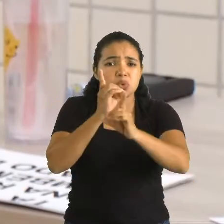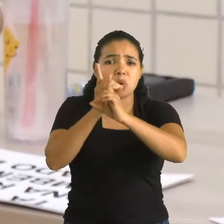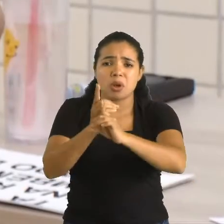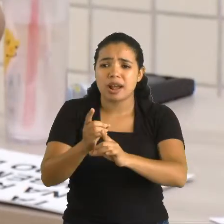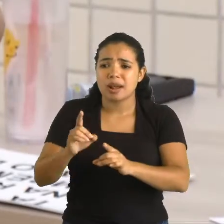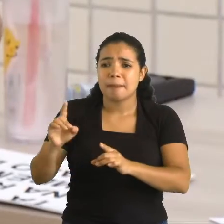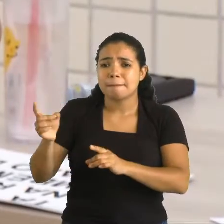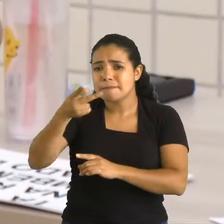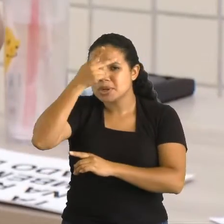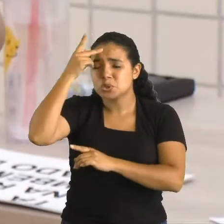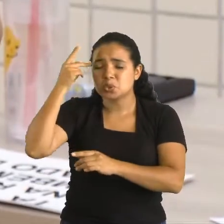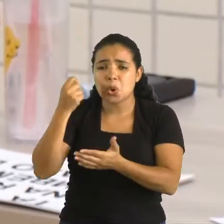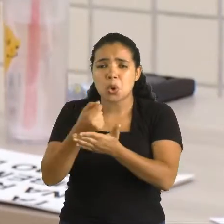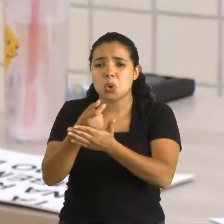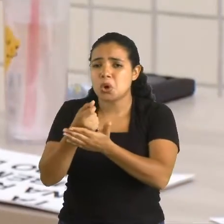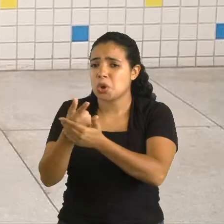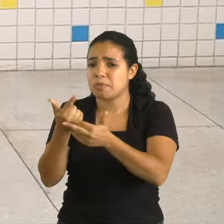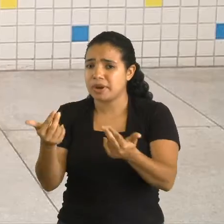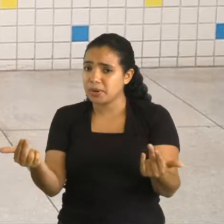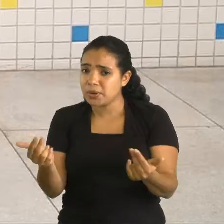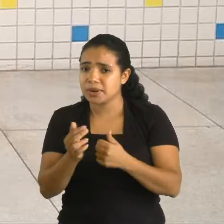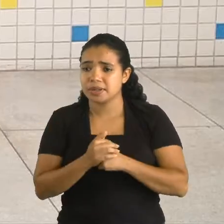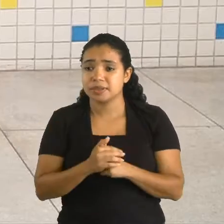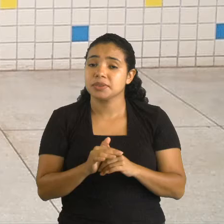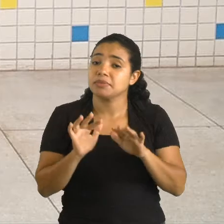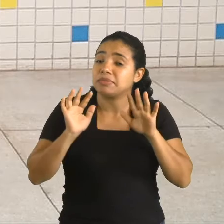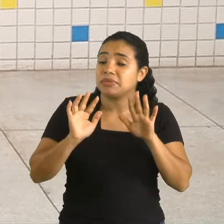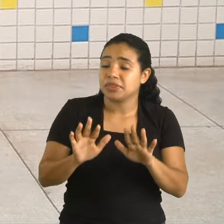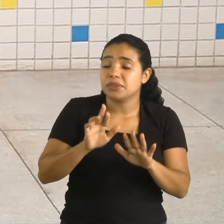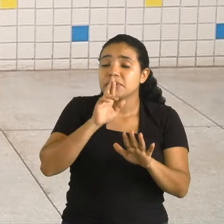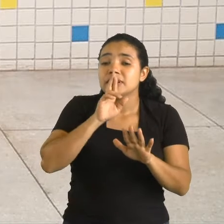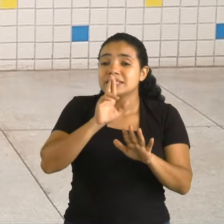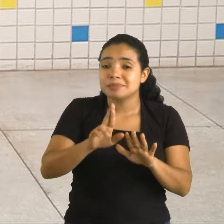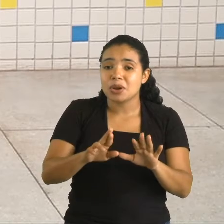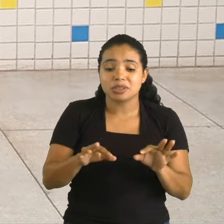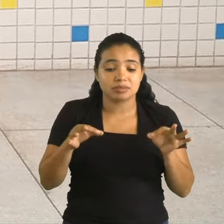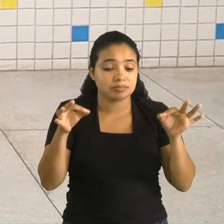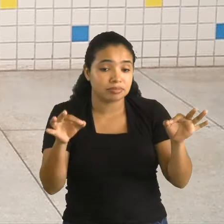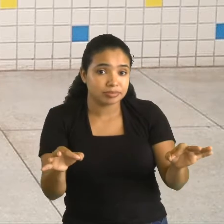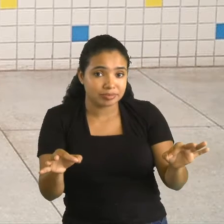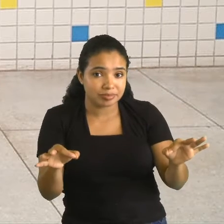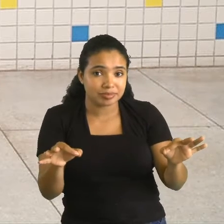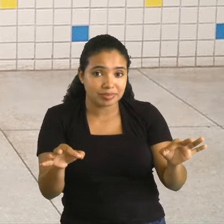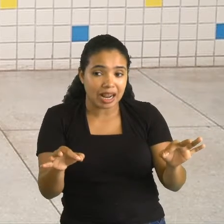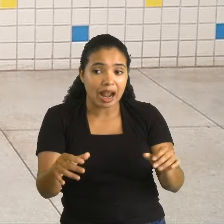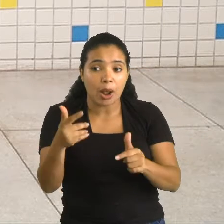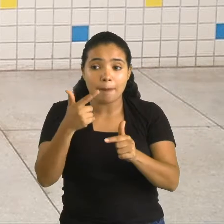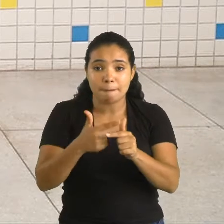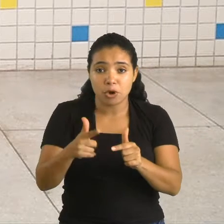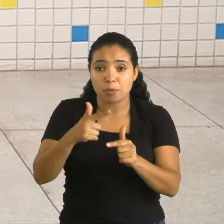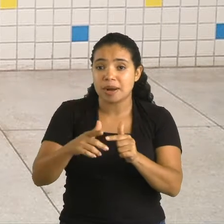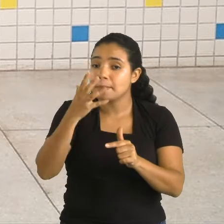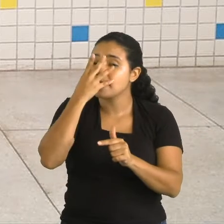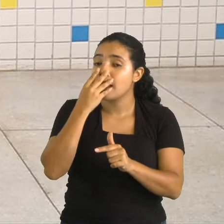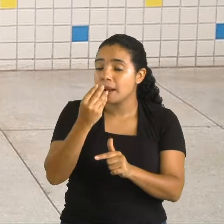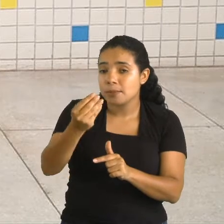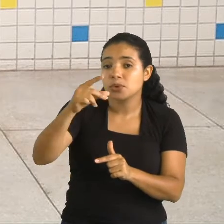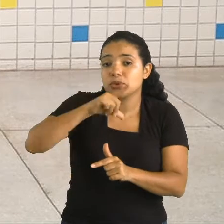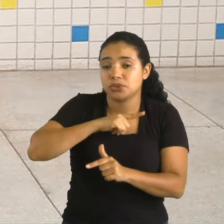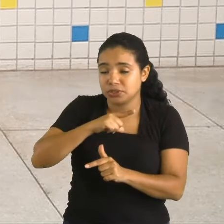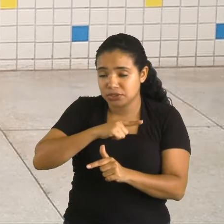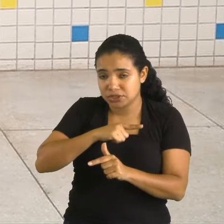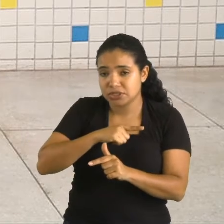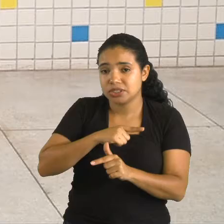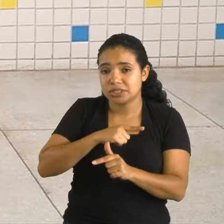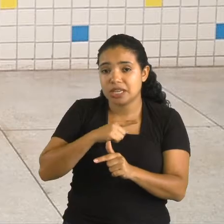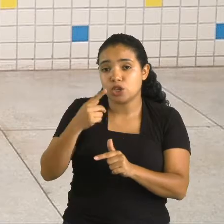para fazer compra? Então, olha só, a resposta está aqui, que o problema que a Dona Raposa tinha